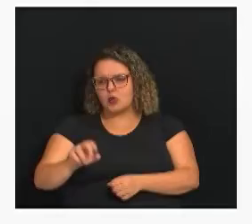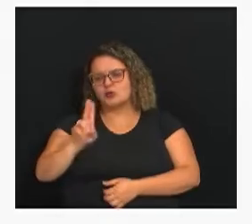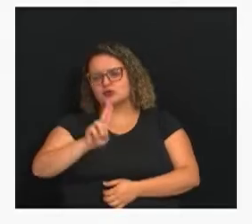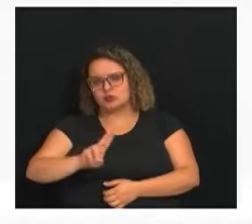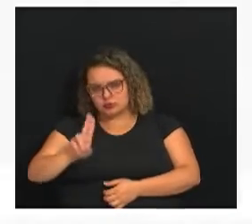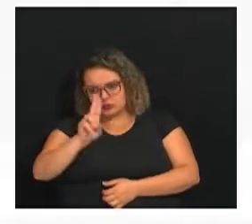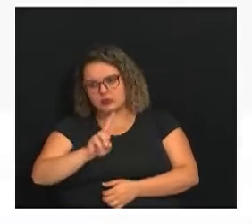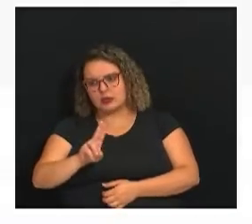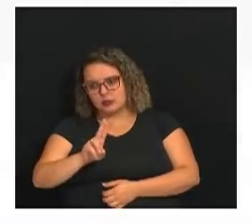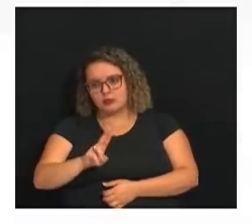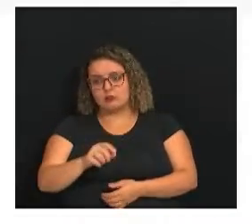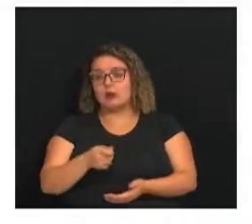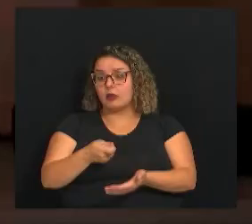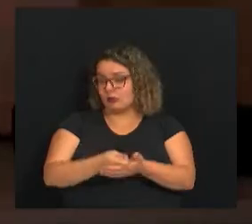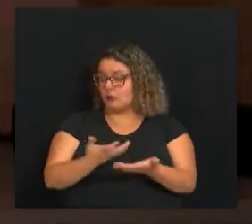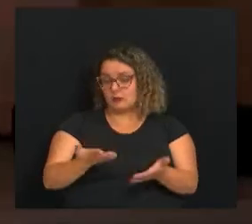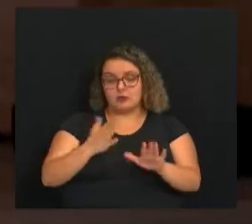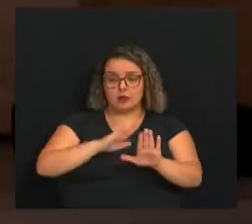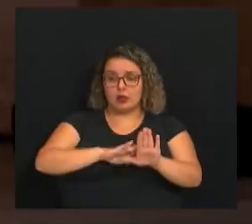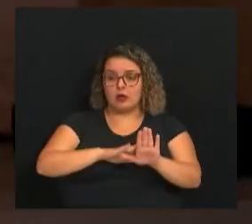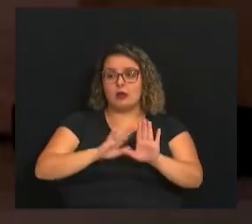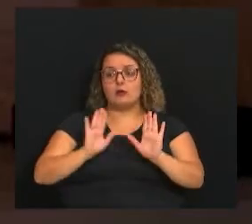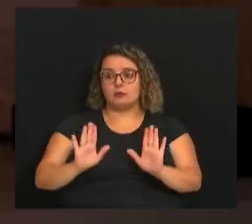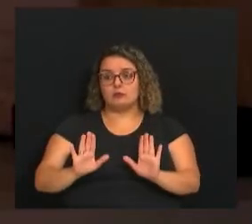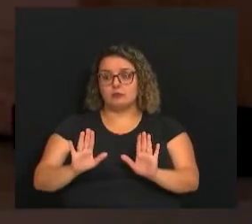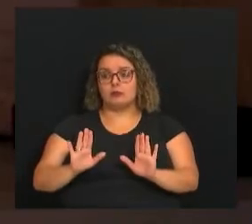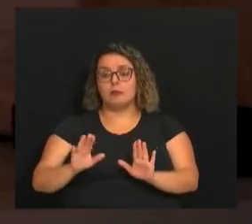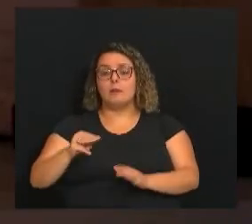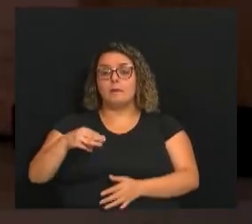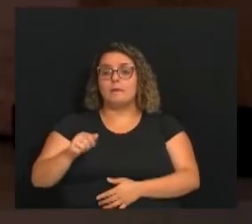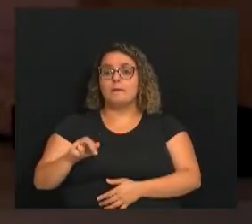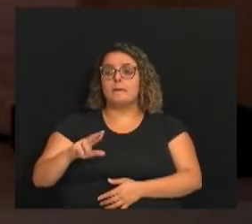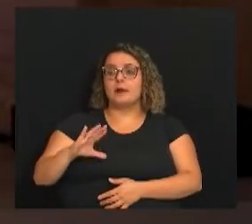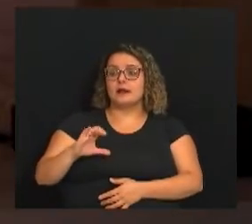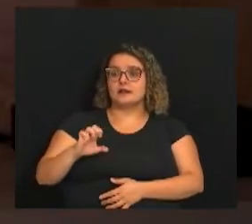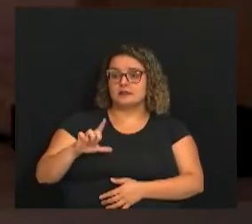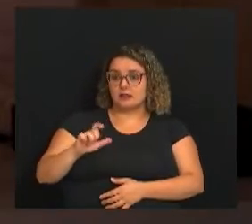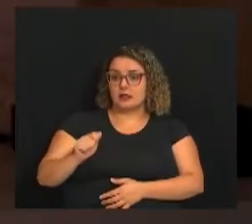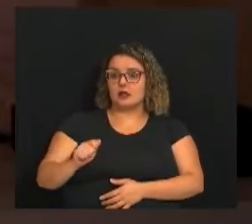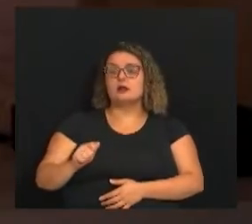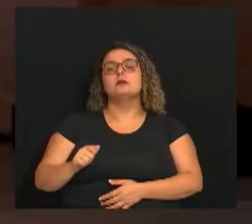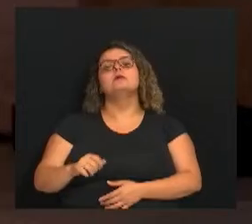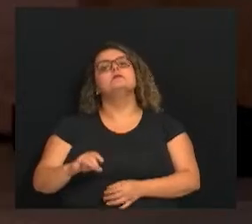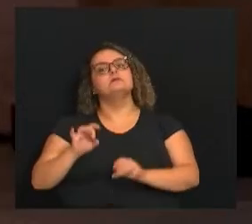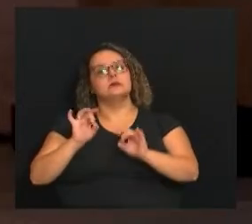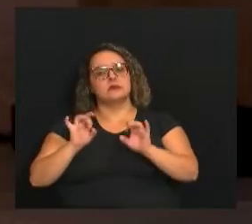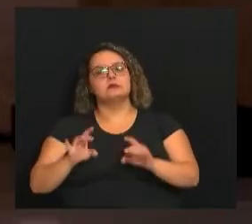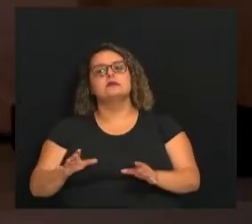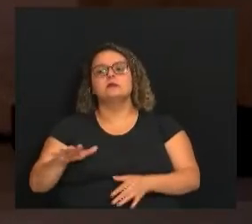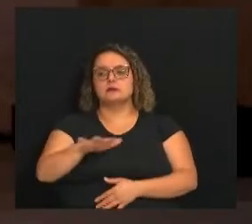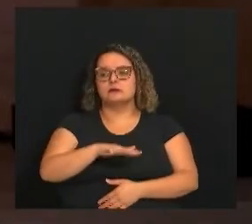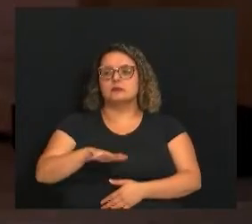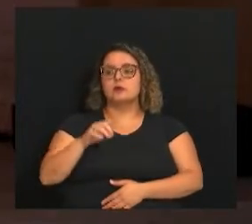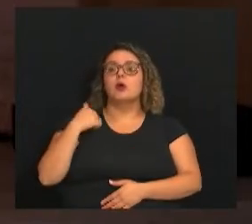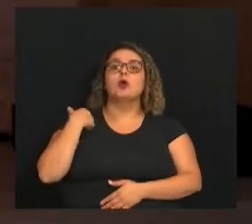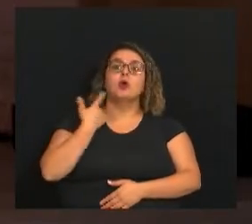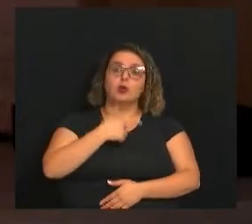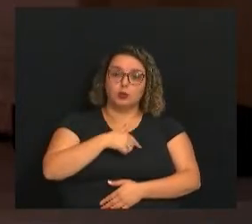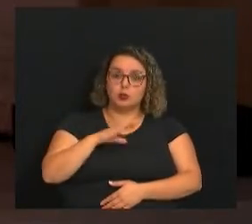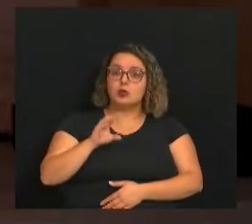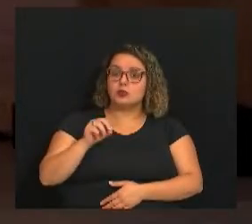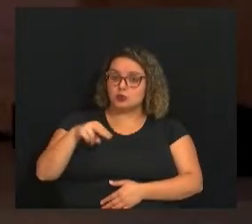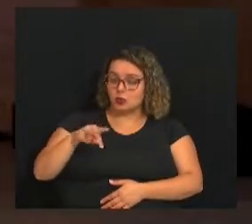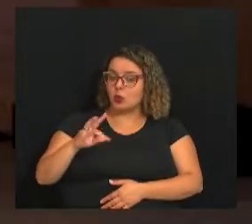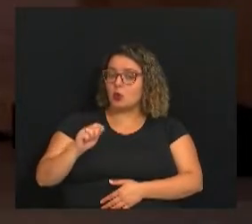para realizar essa ação. Marcela Truzzi, contadora e especialista na área, explica. Nós contadores,